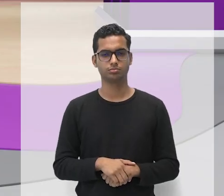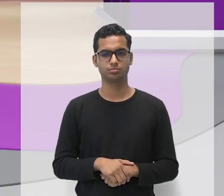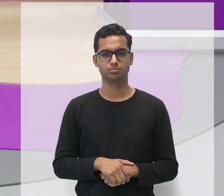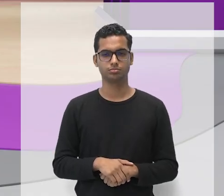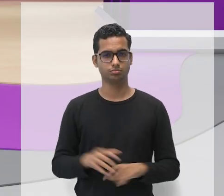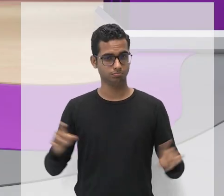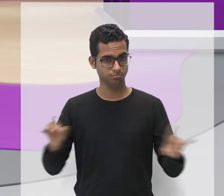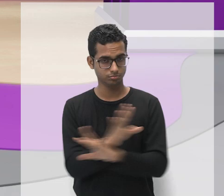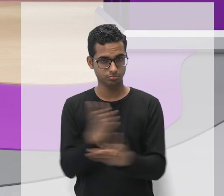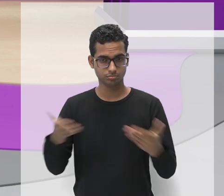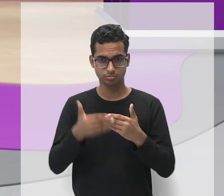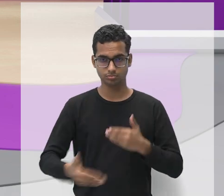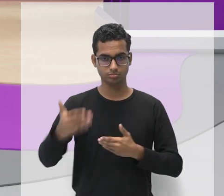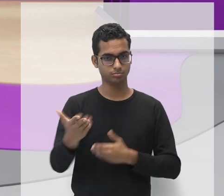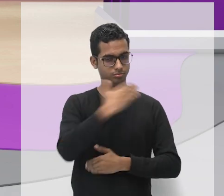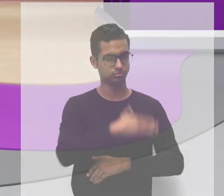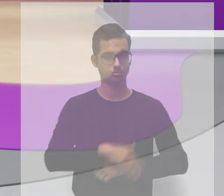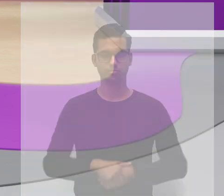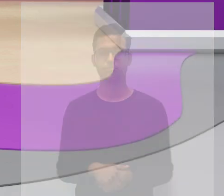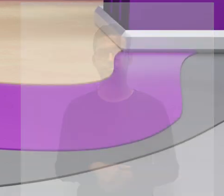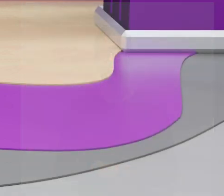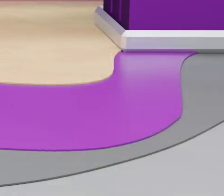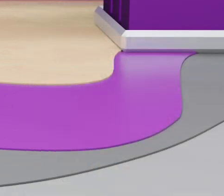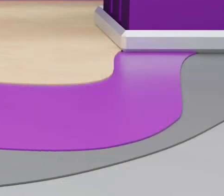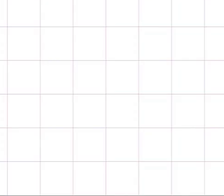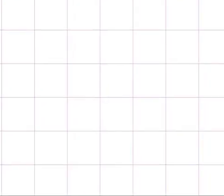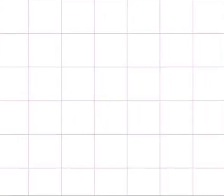Todo mundo pronto? Vamos à nossa aula.